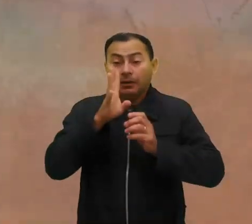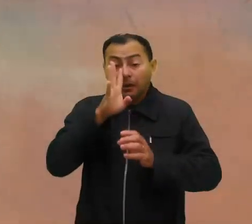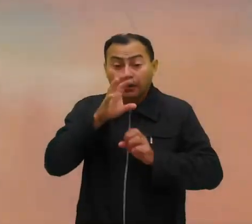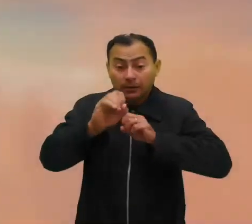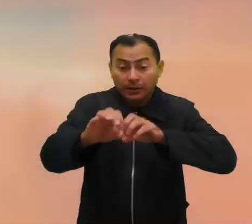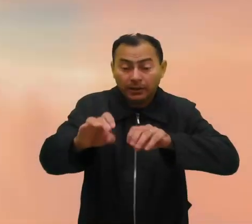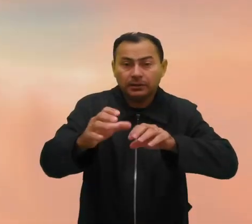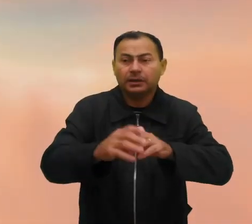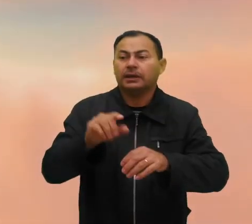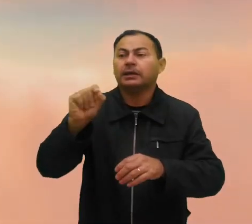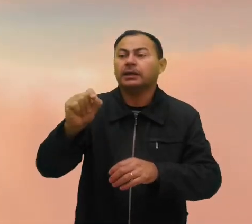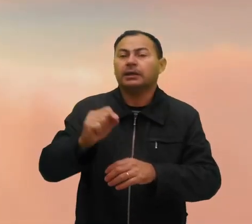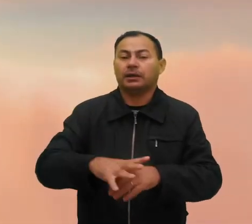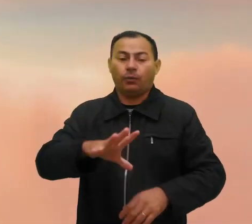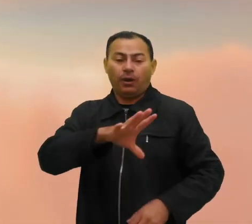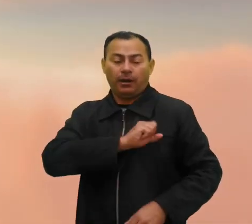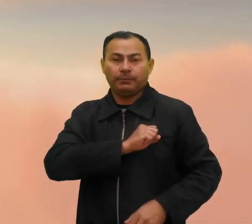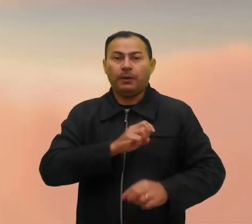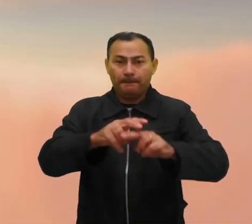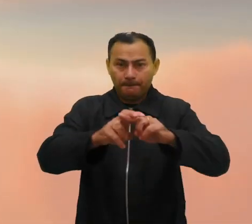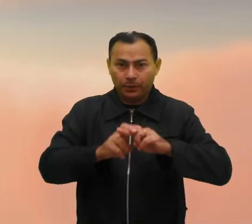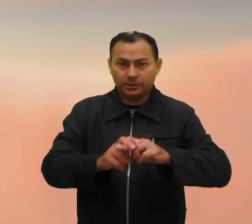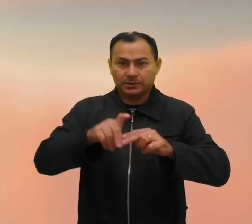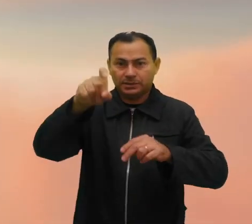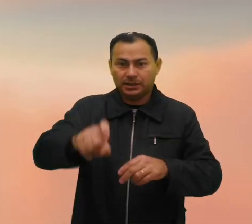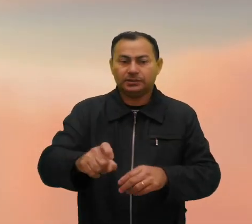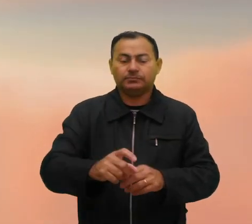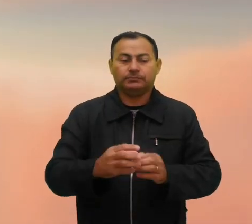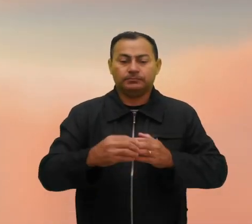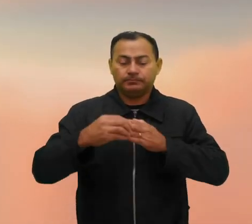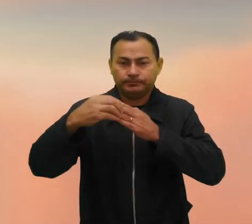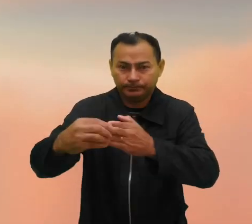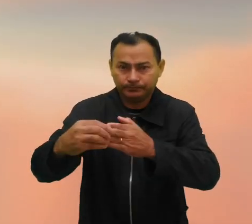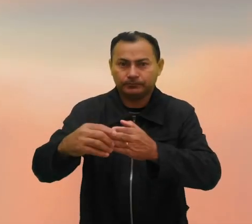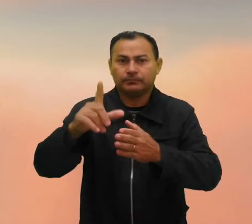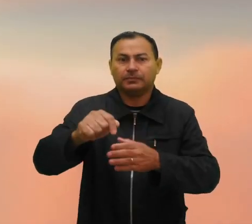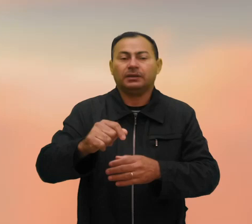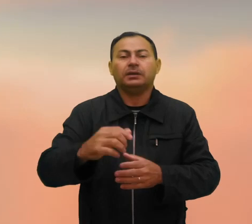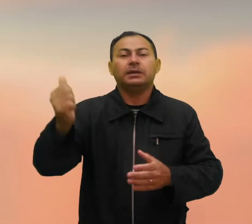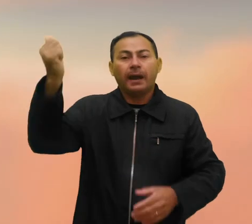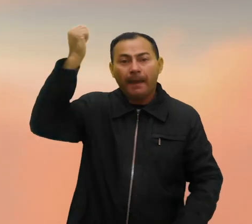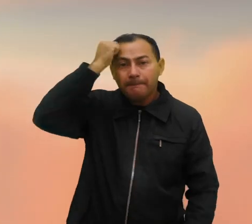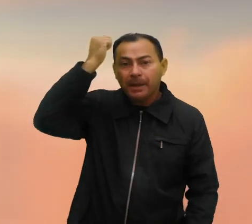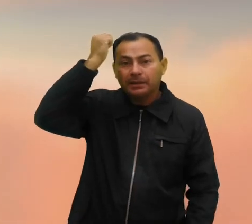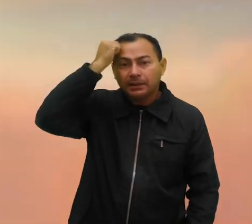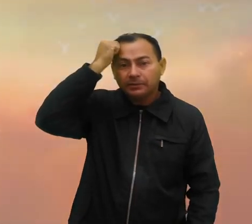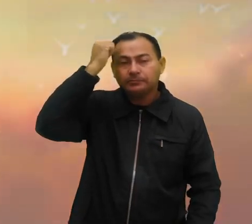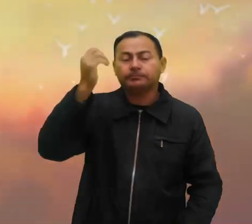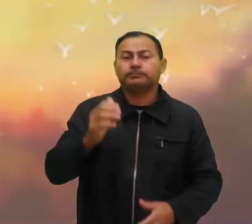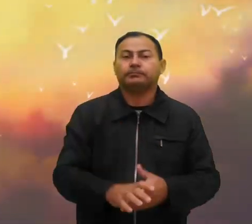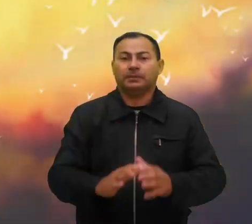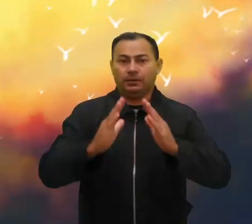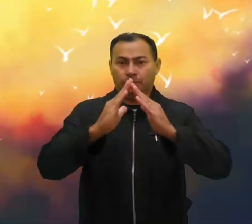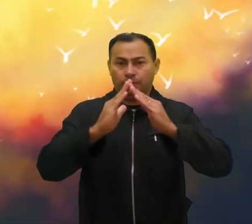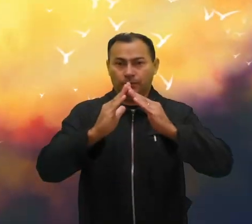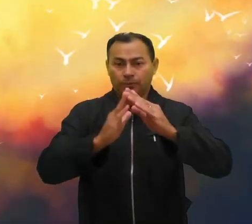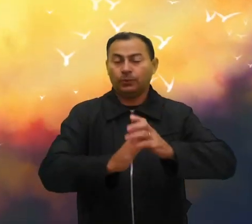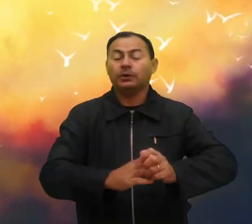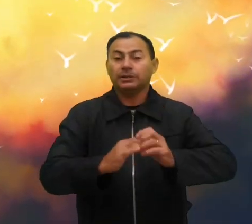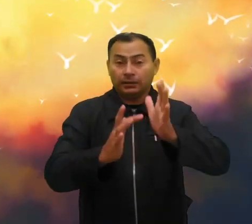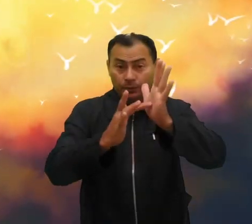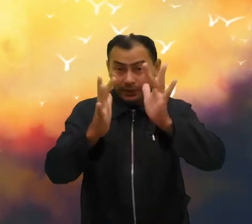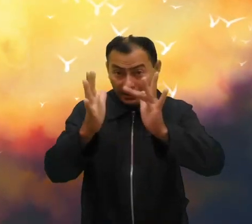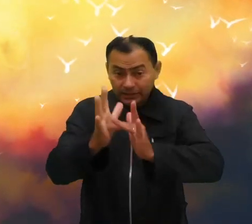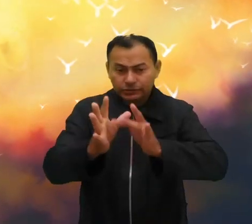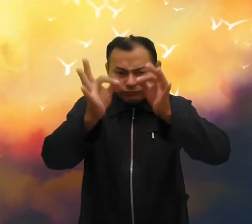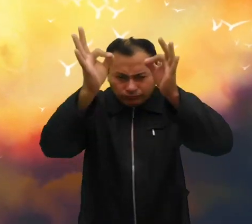repreendo e disciplino aqueles que eu amo. Por isso seja diligente e arrependa-se. O Cristo ressurreto